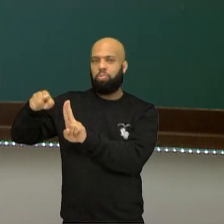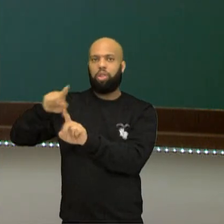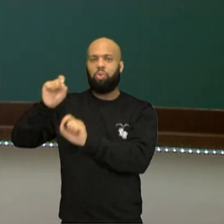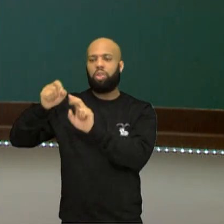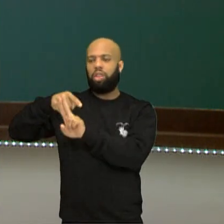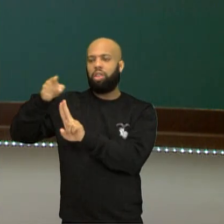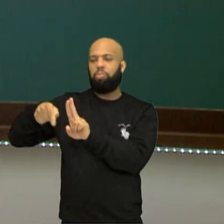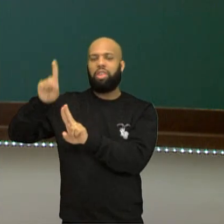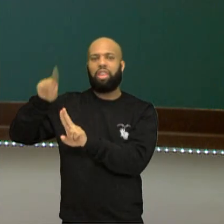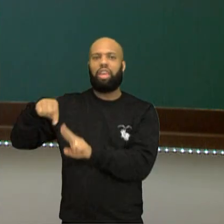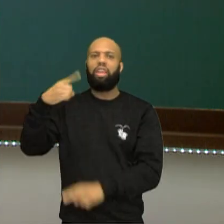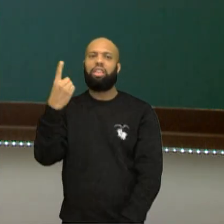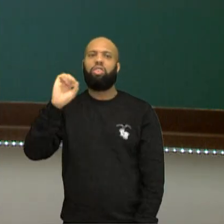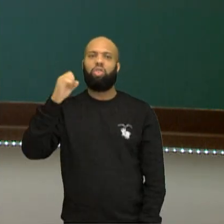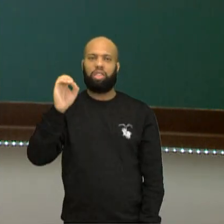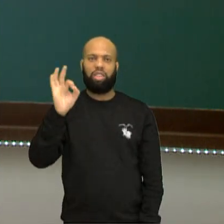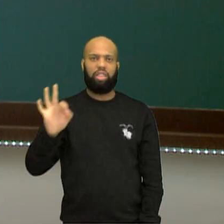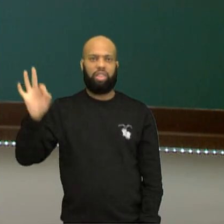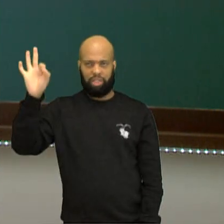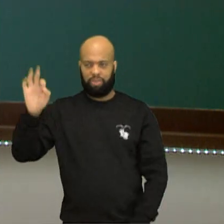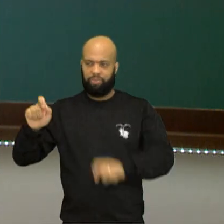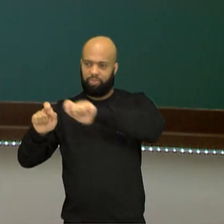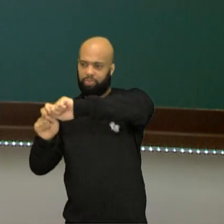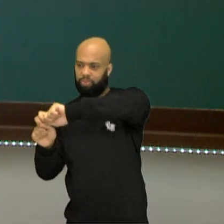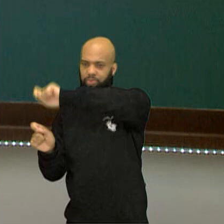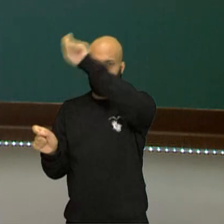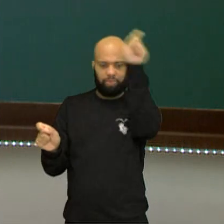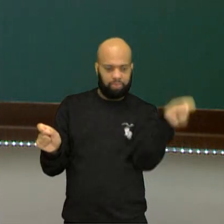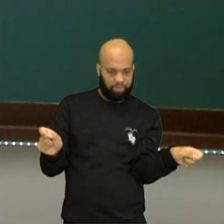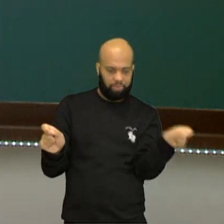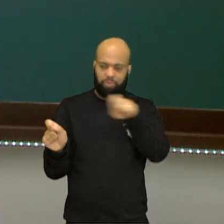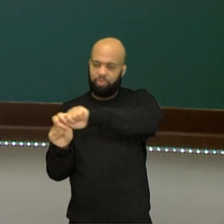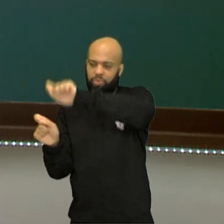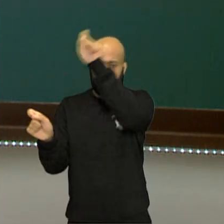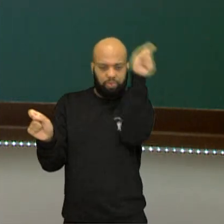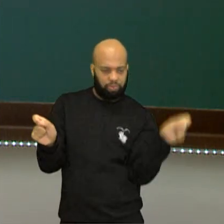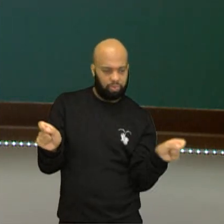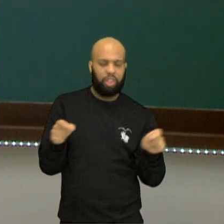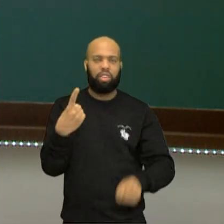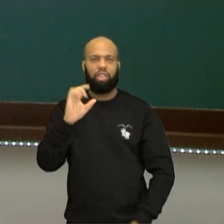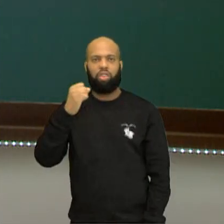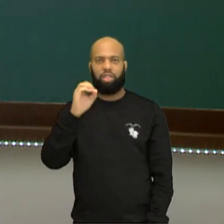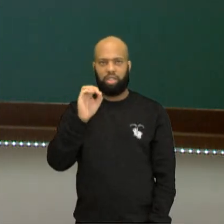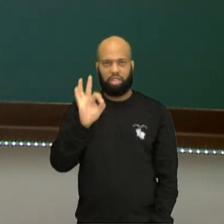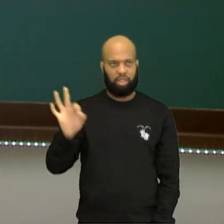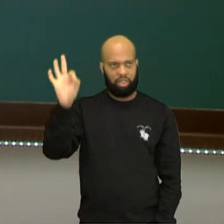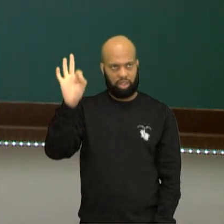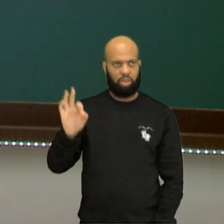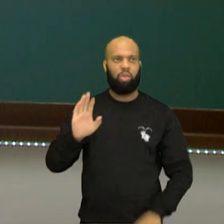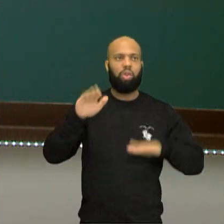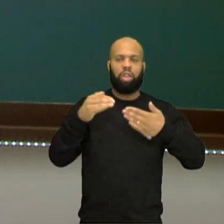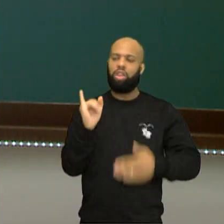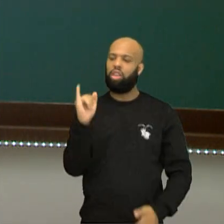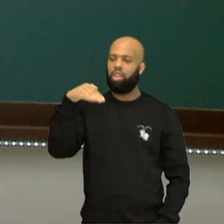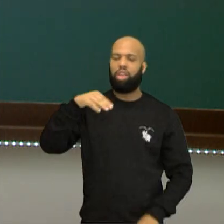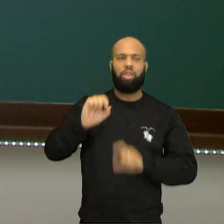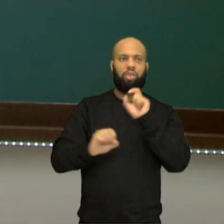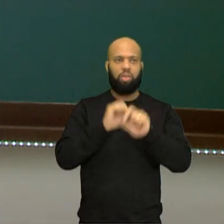vale 180 graus, tá bom? E a imagem, como eu mostrei para vocês no gráfico, a imagem